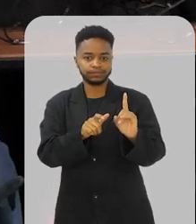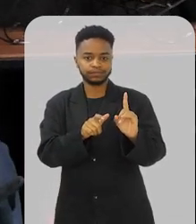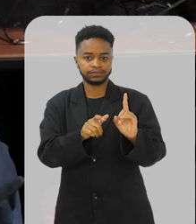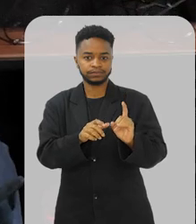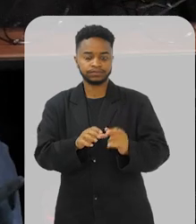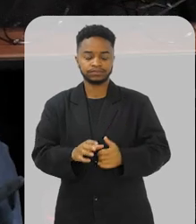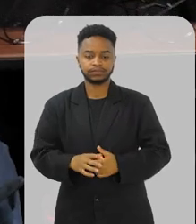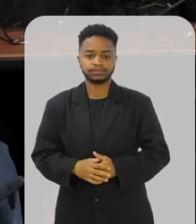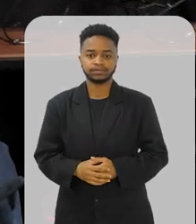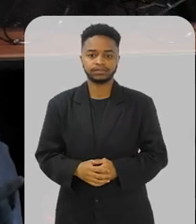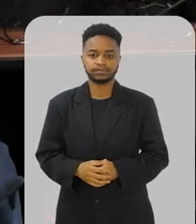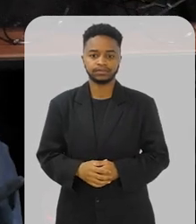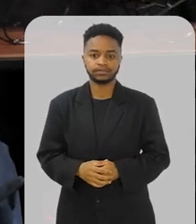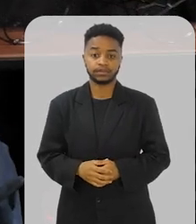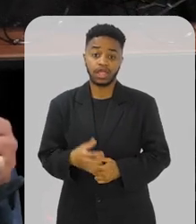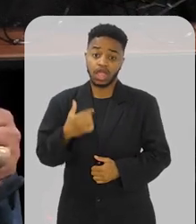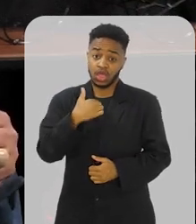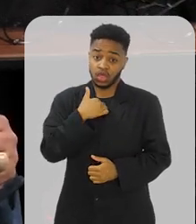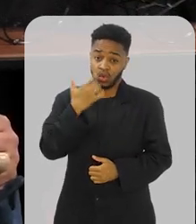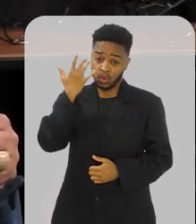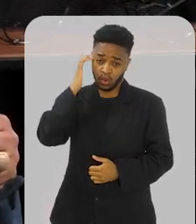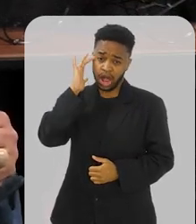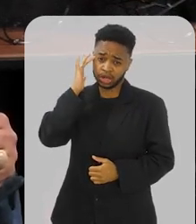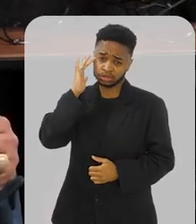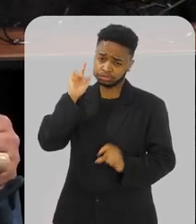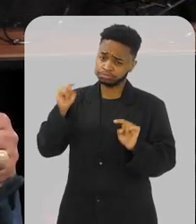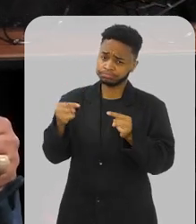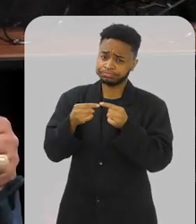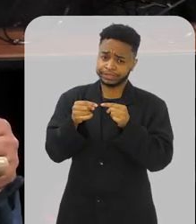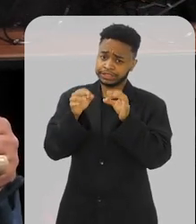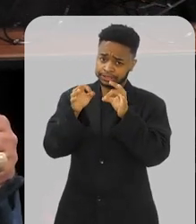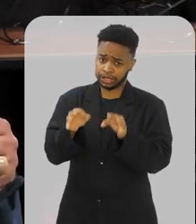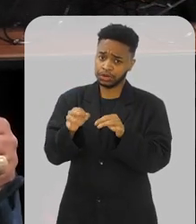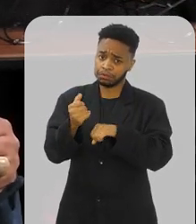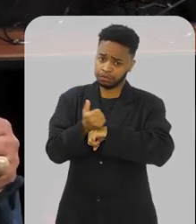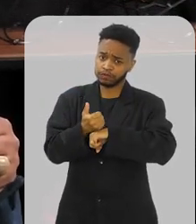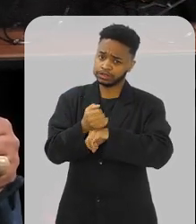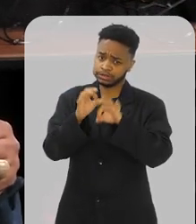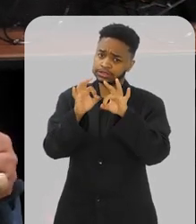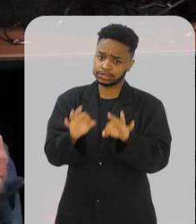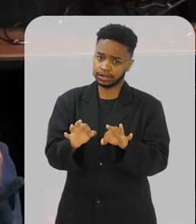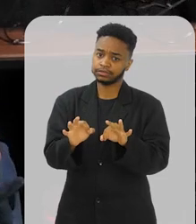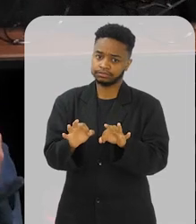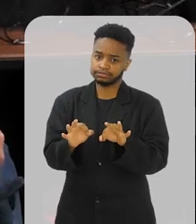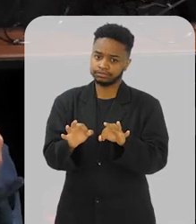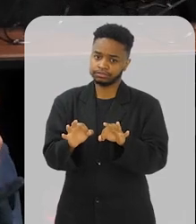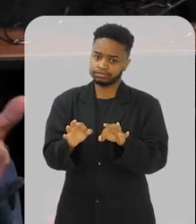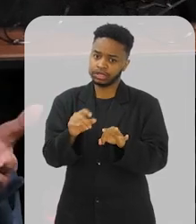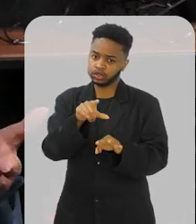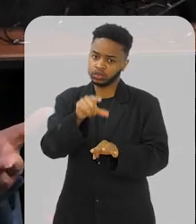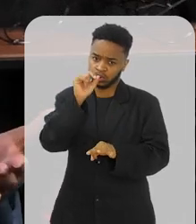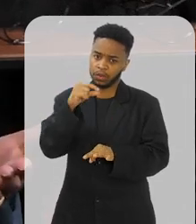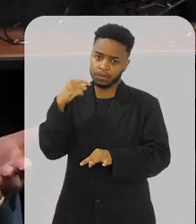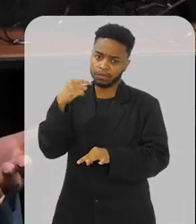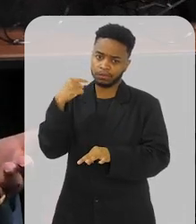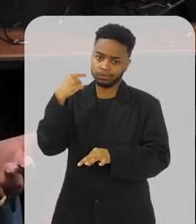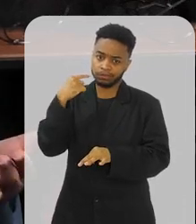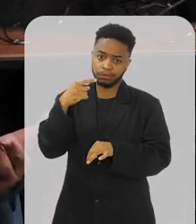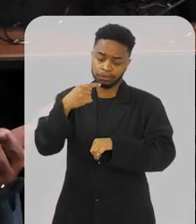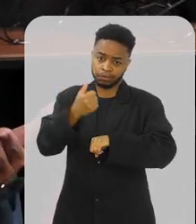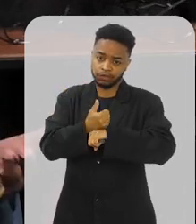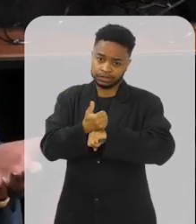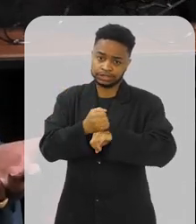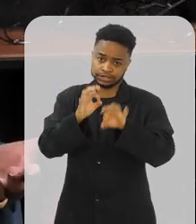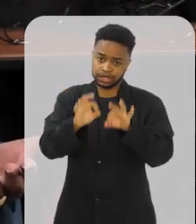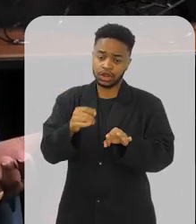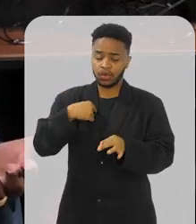que eu acho que cai bem, ela escolheu a profissão correta. Acredito eu que quando ela